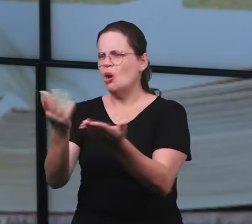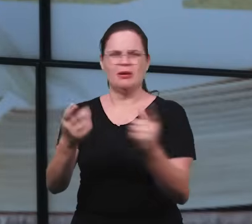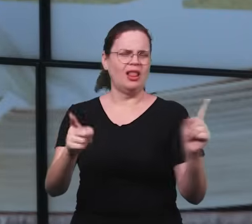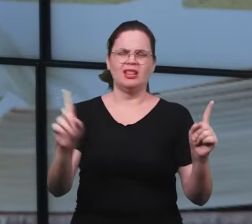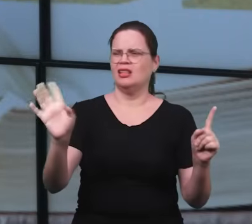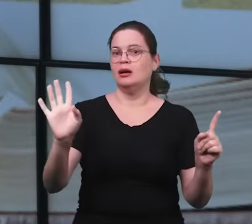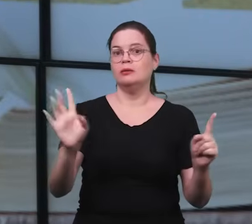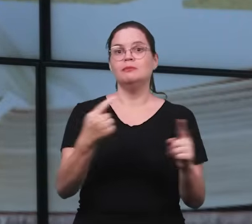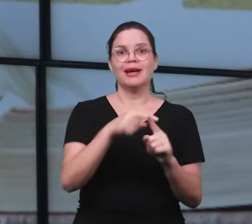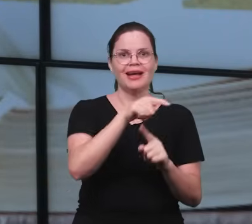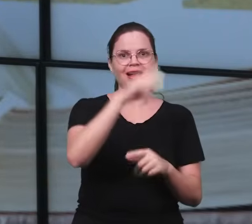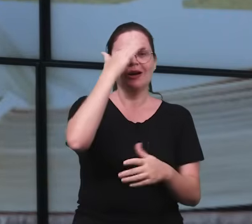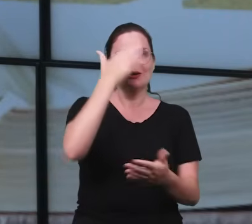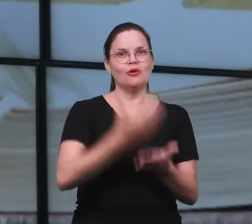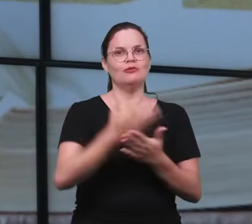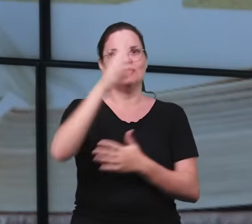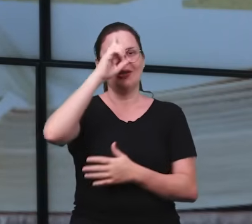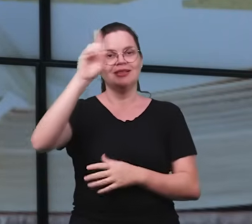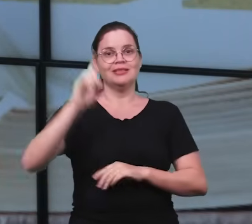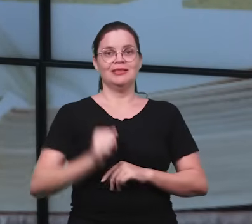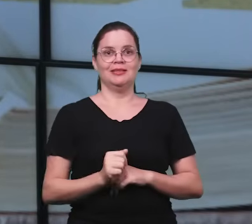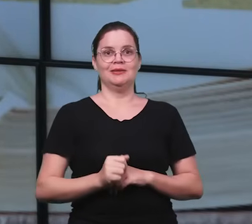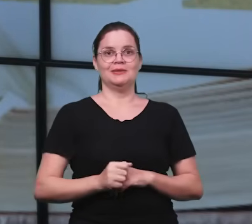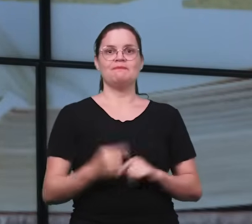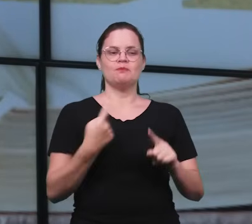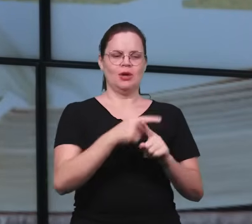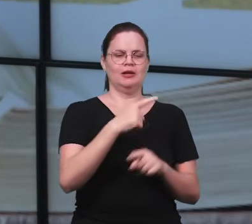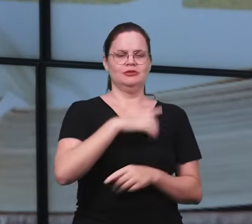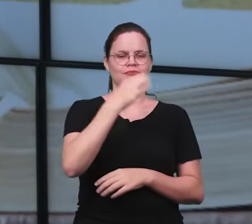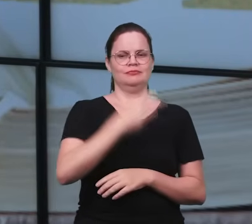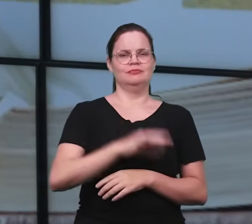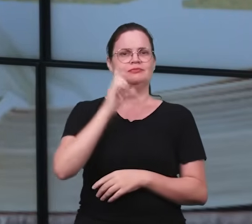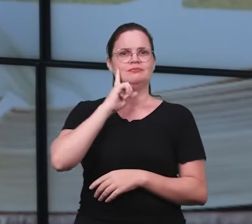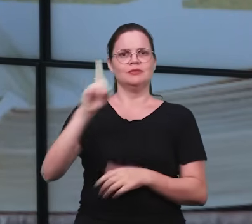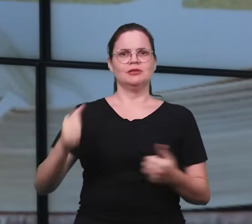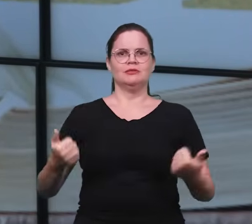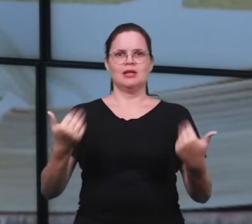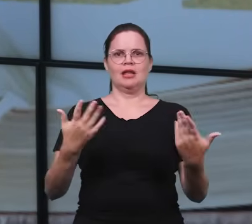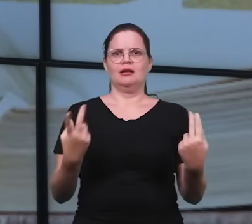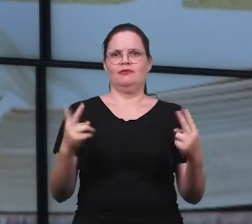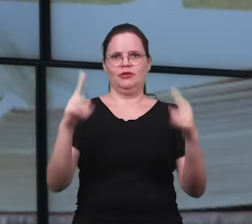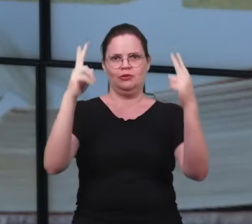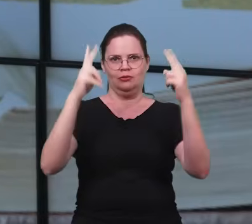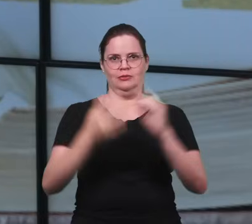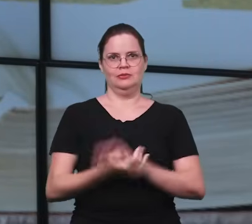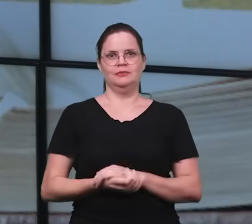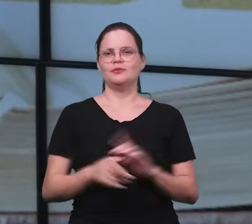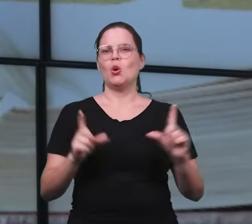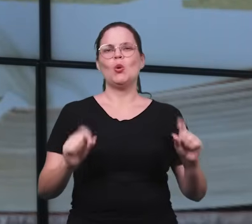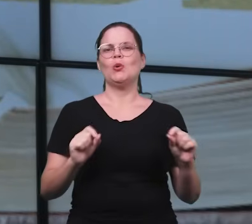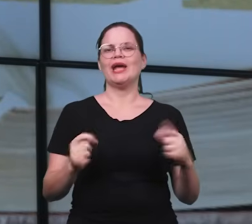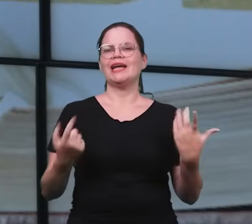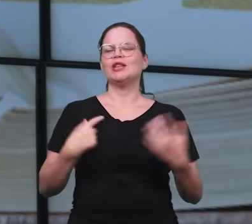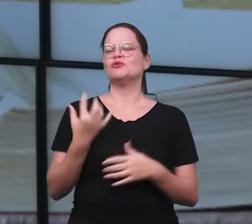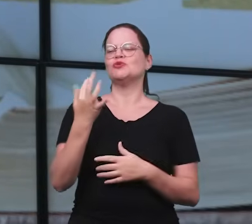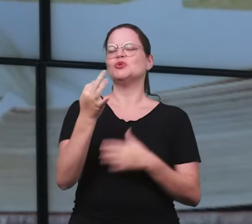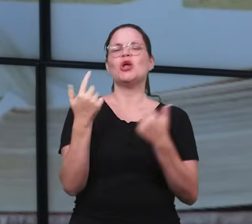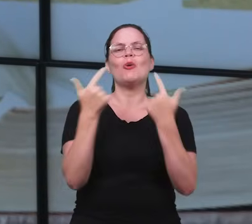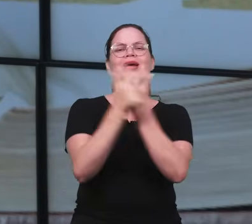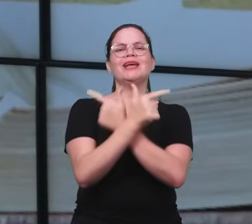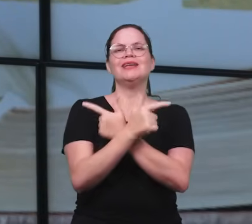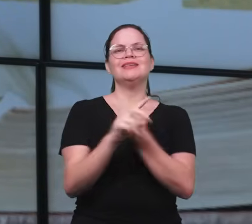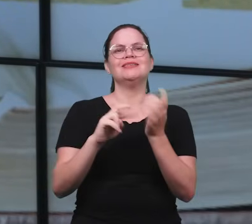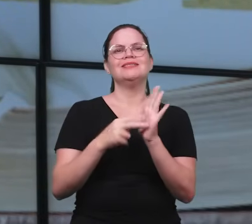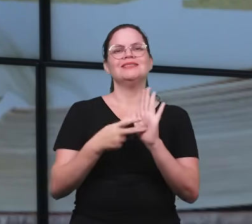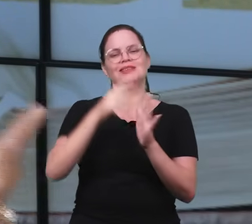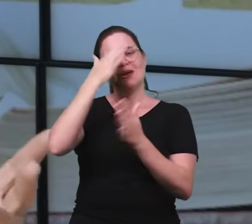ela podia ter a certeza de que o Senhor daria o livramento. Então, o que é rir dos dias futuros? É confiar no